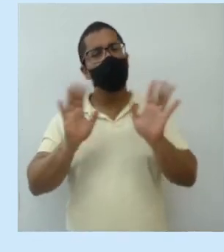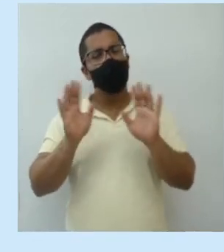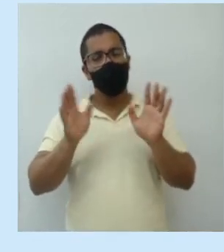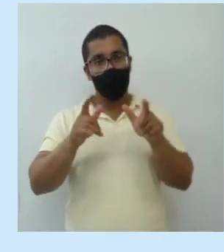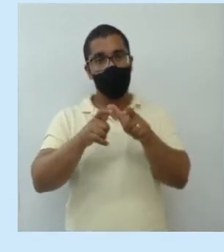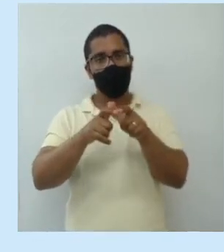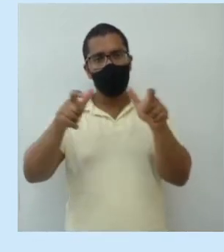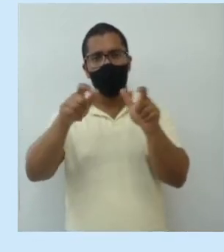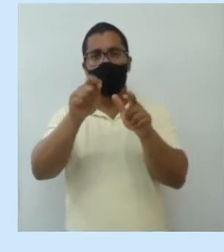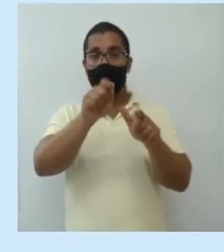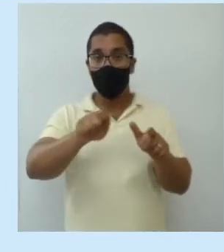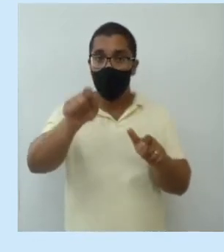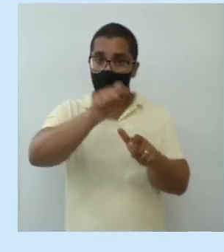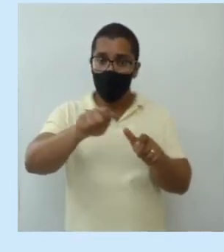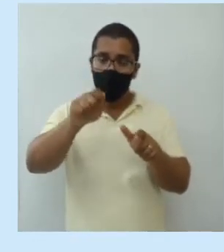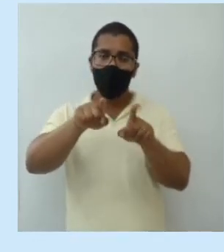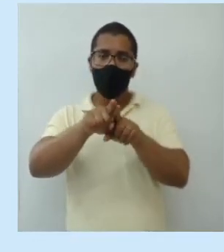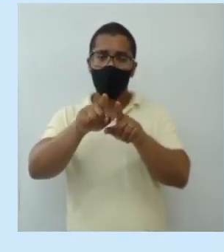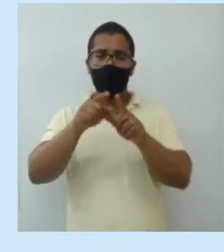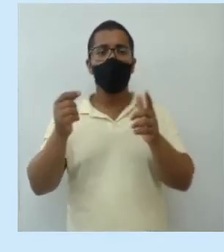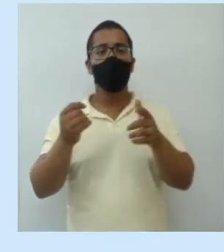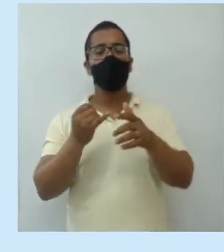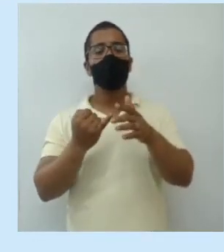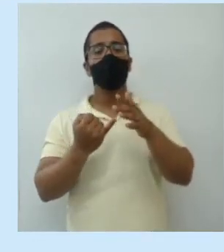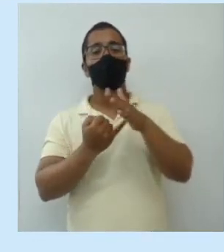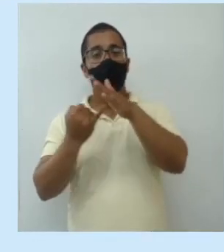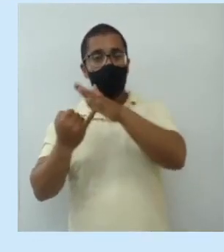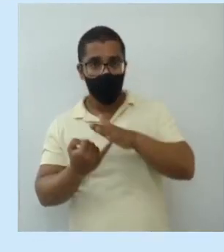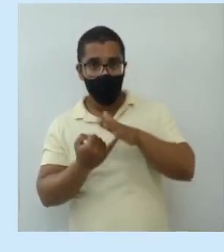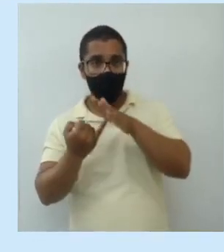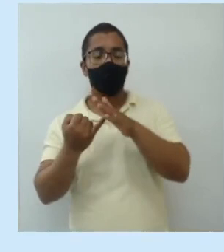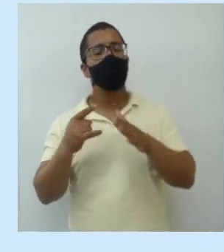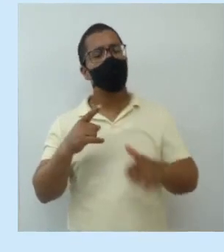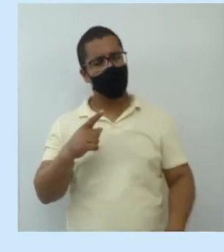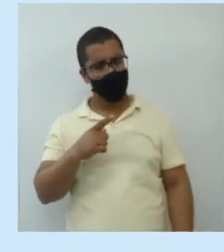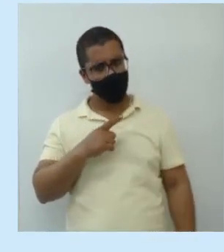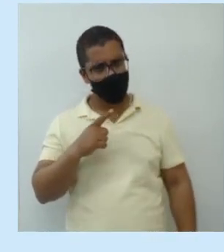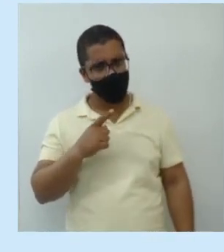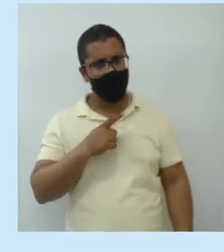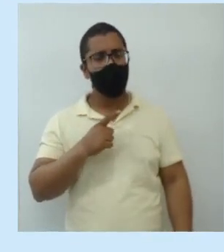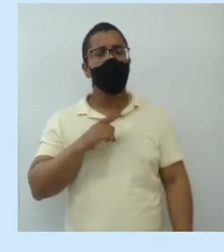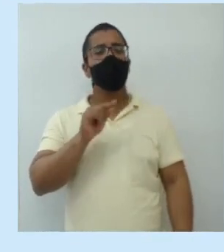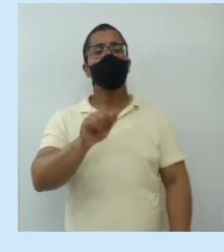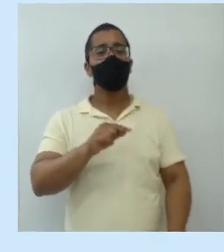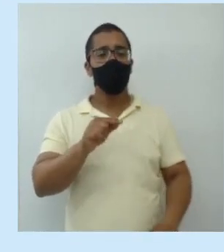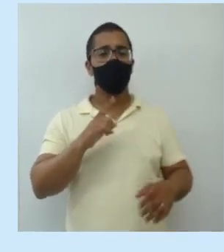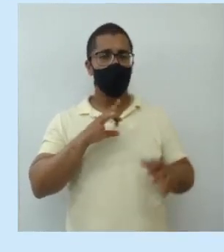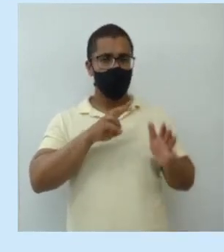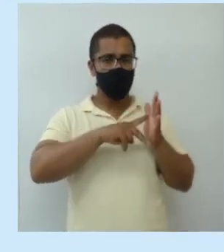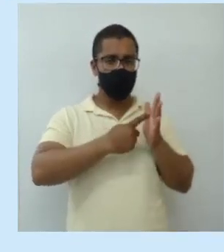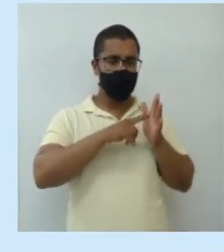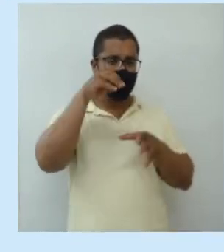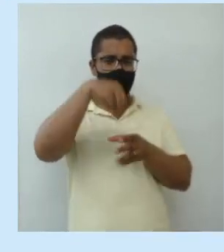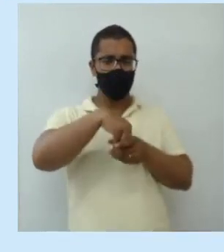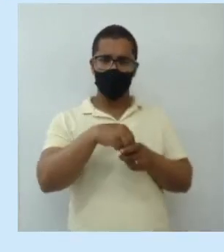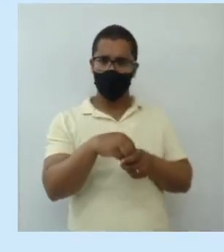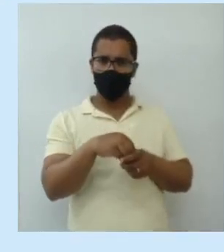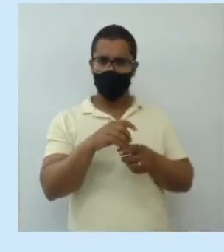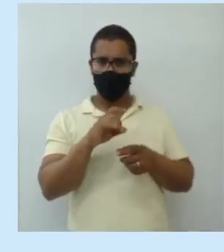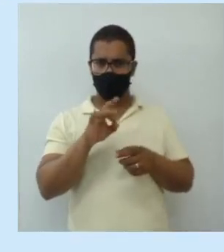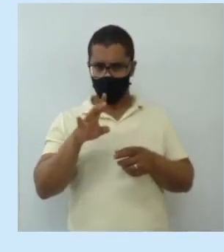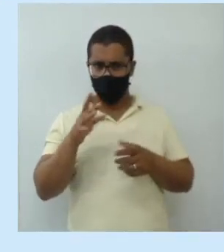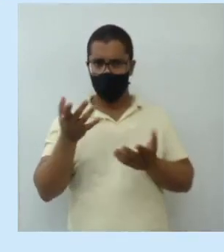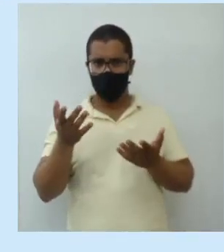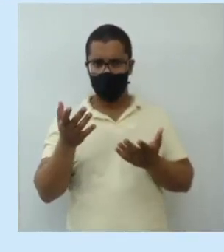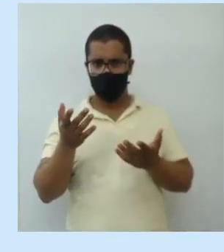crescimento de associações e de instituições fora, né, desse cenário sindical e desse cenário, né, ligado